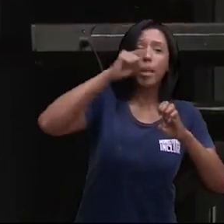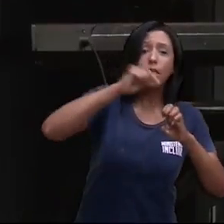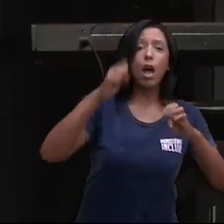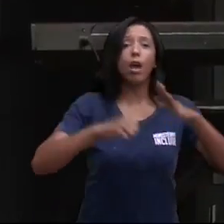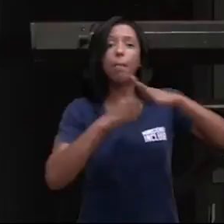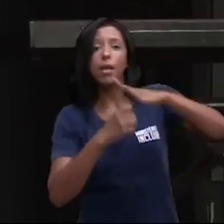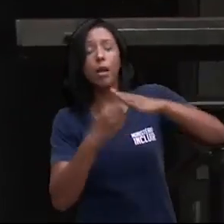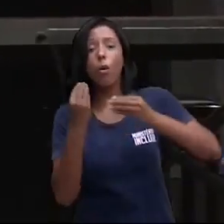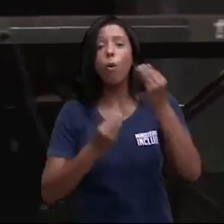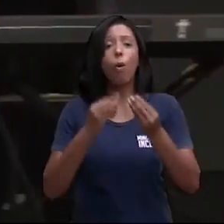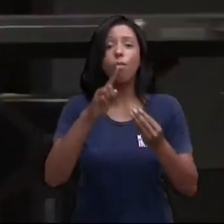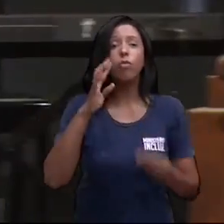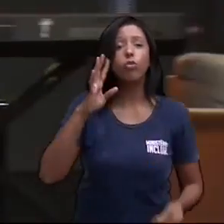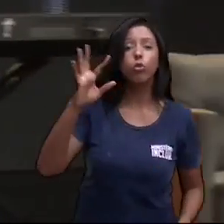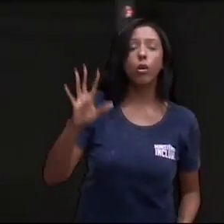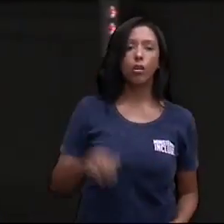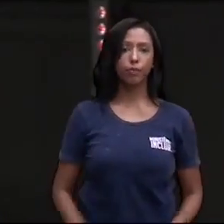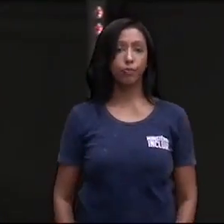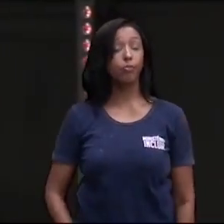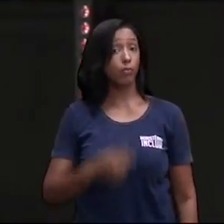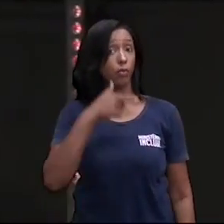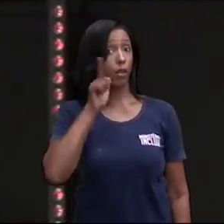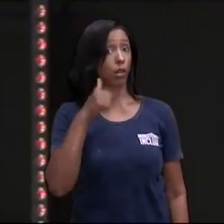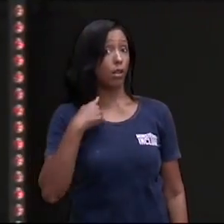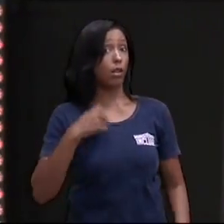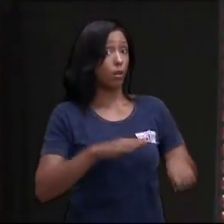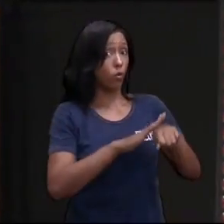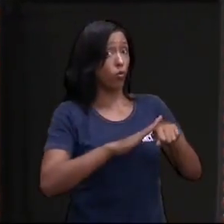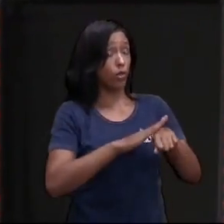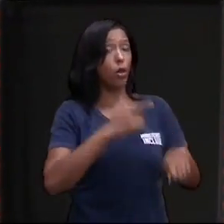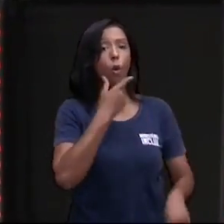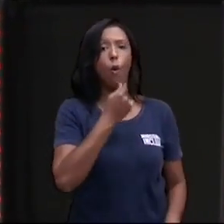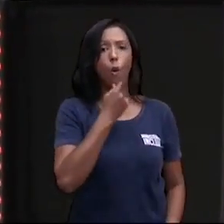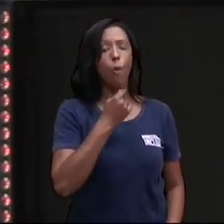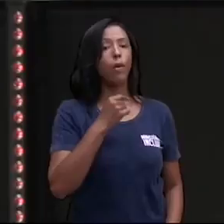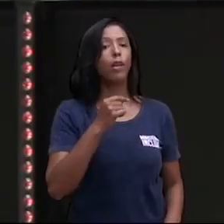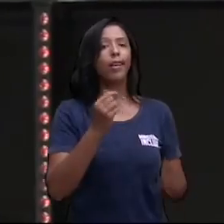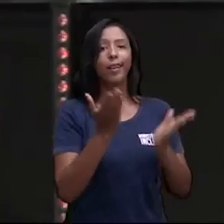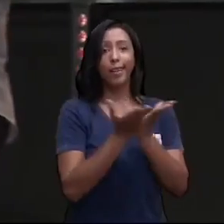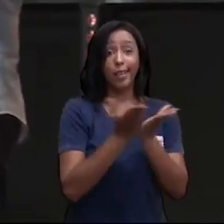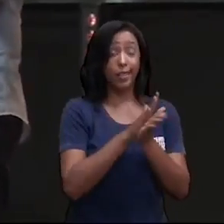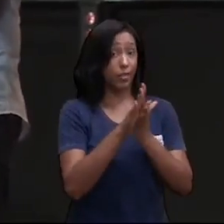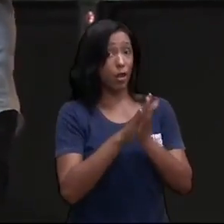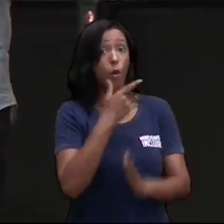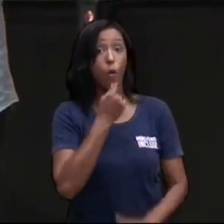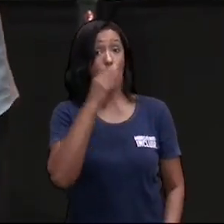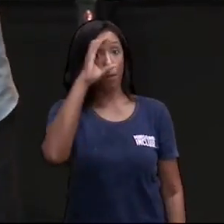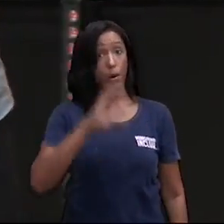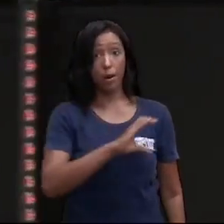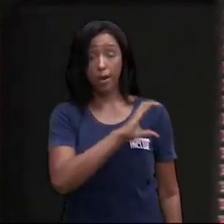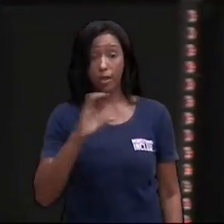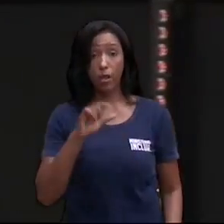por aquilo que você tá sonhando ontem eu bati um papo com um homem ele não é evangélico ele é católico pessoa muito agradável